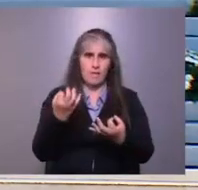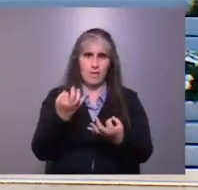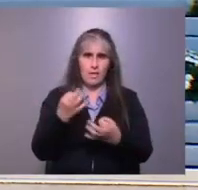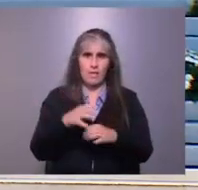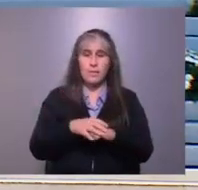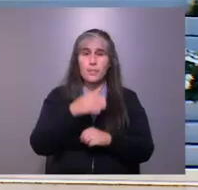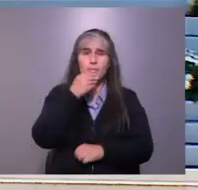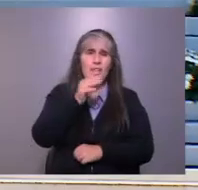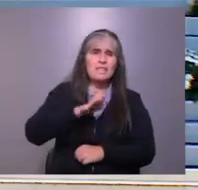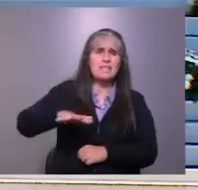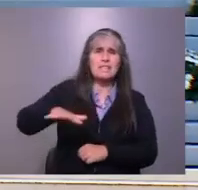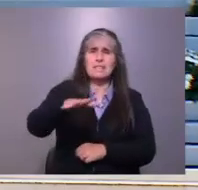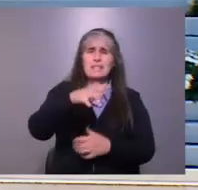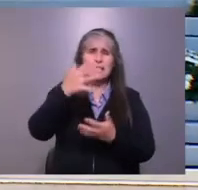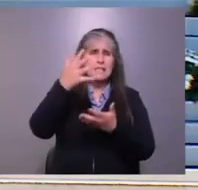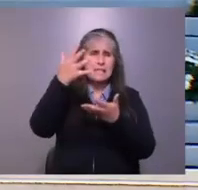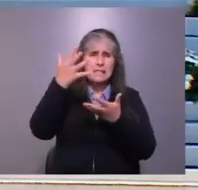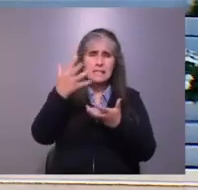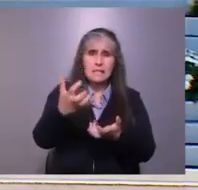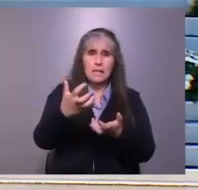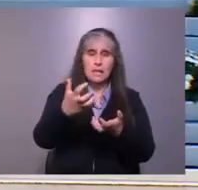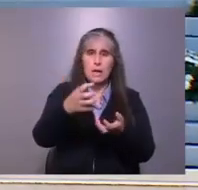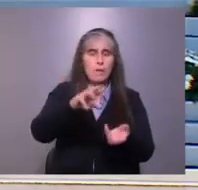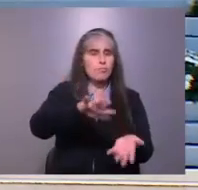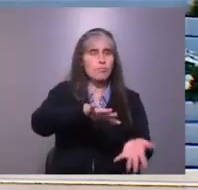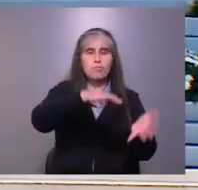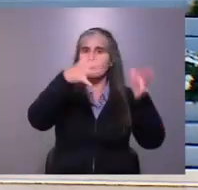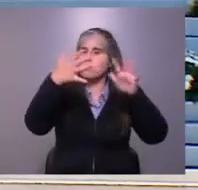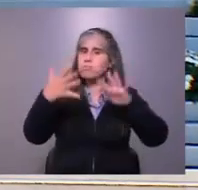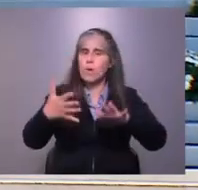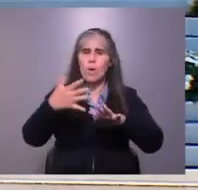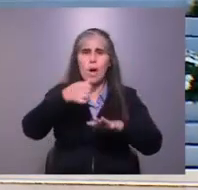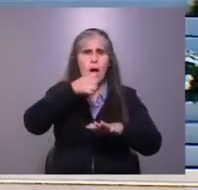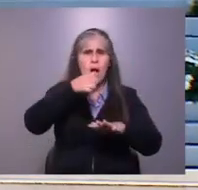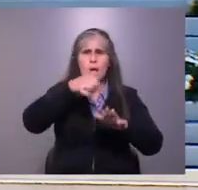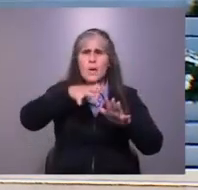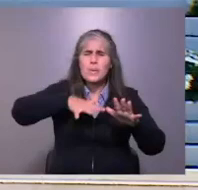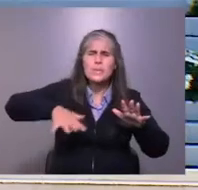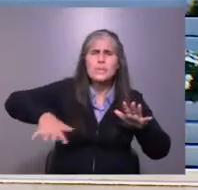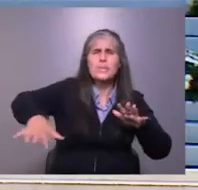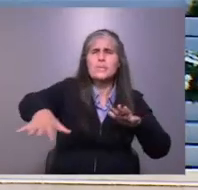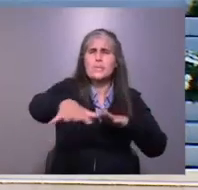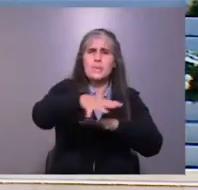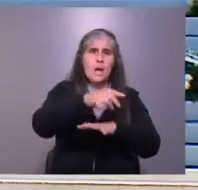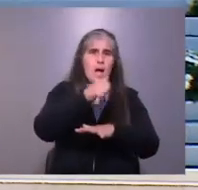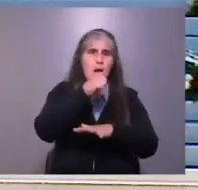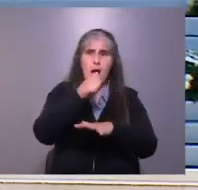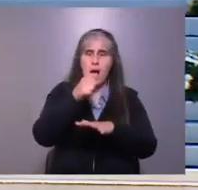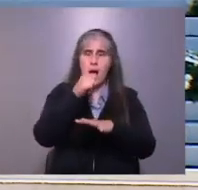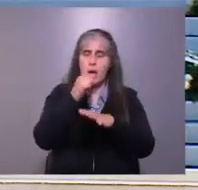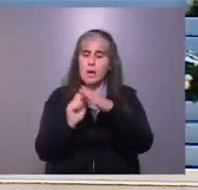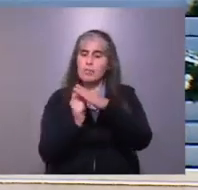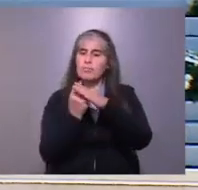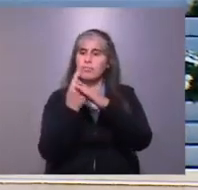terra seca transformar-se-á em lago e a terra árida em nascentes de água.